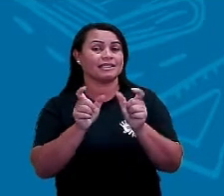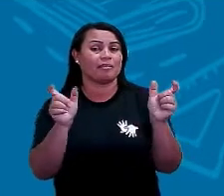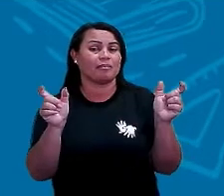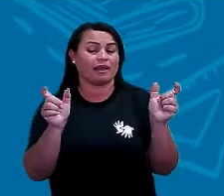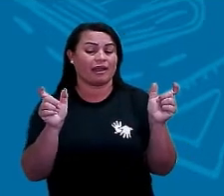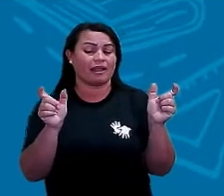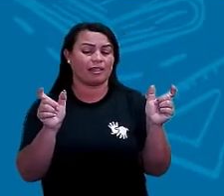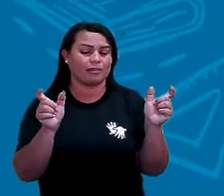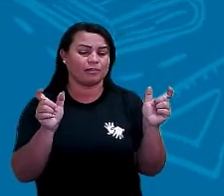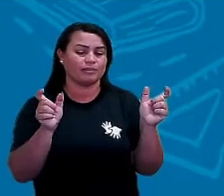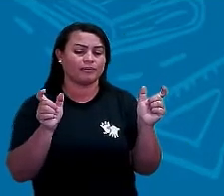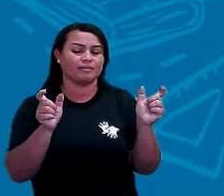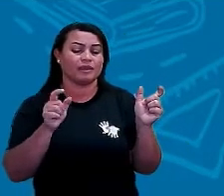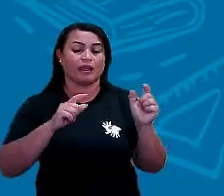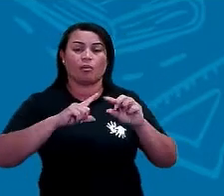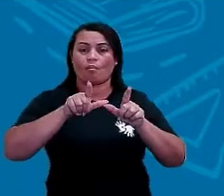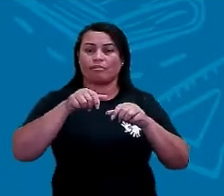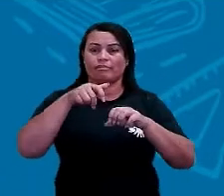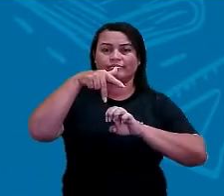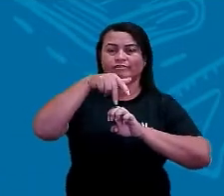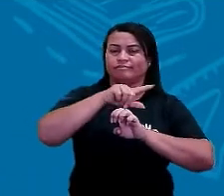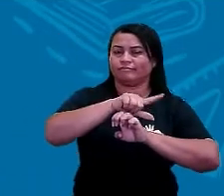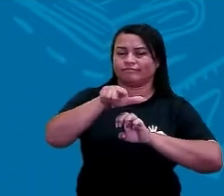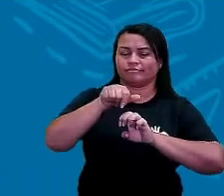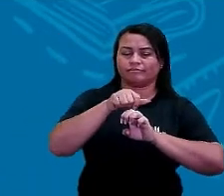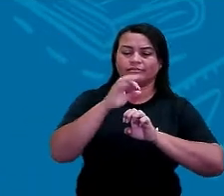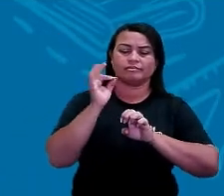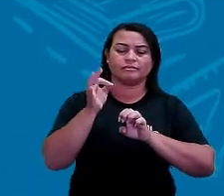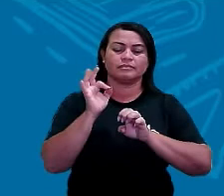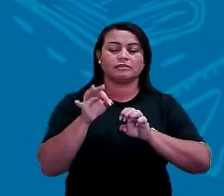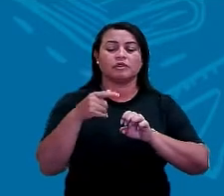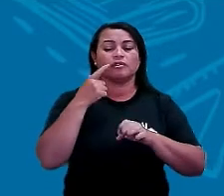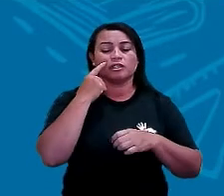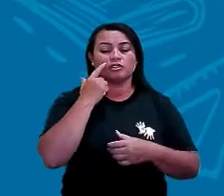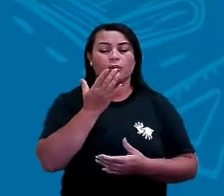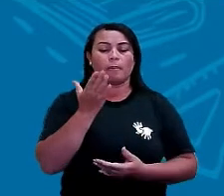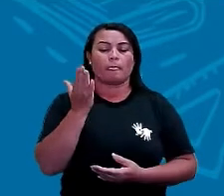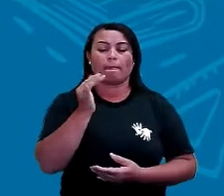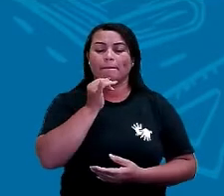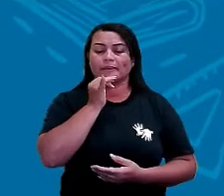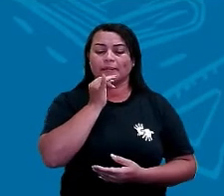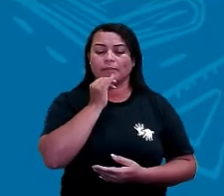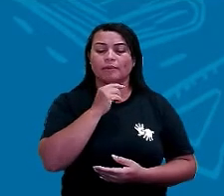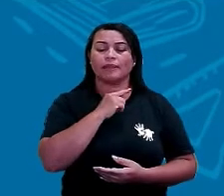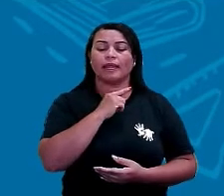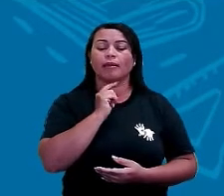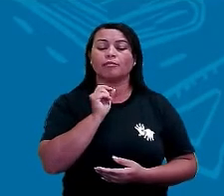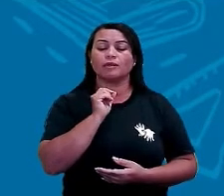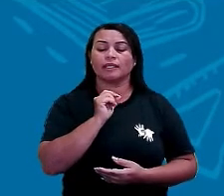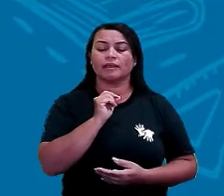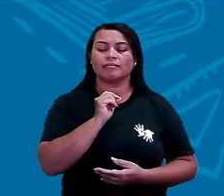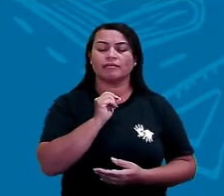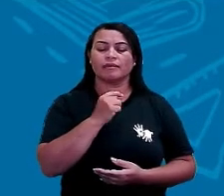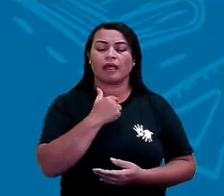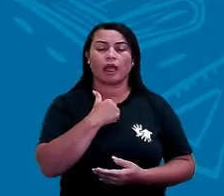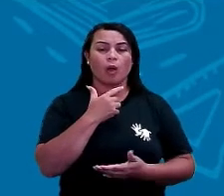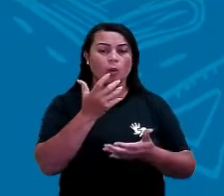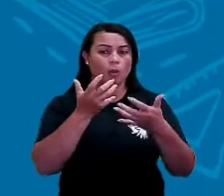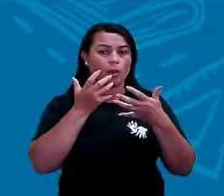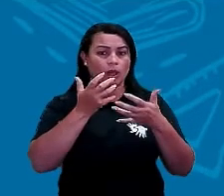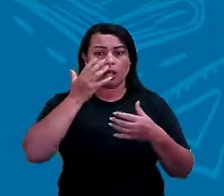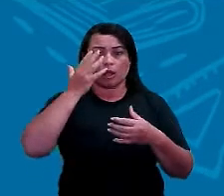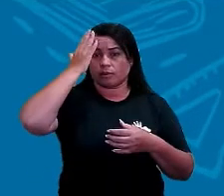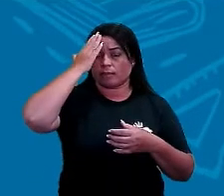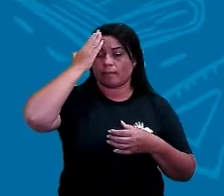separado, sem acento, tá? Então, aqui, ó, nesse exemplo, nós temos aqui: eu quero